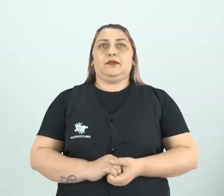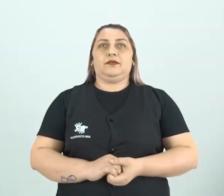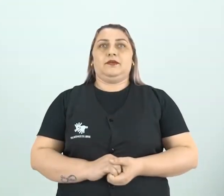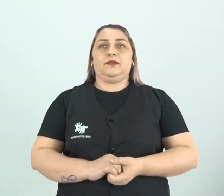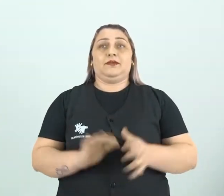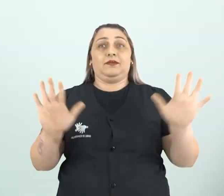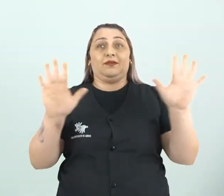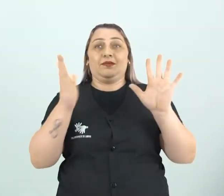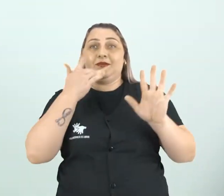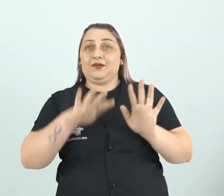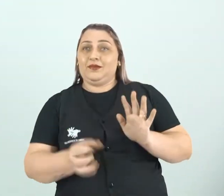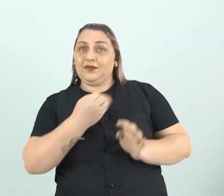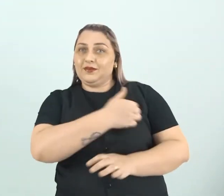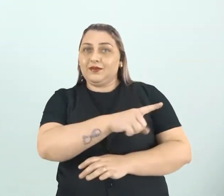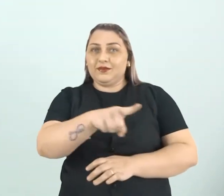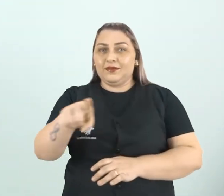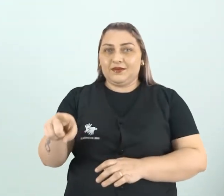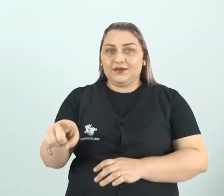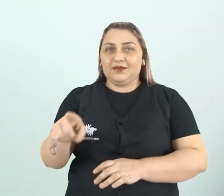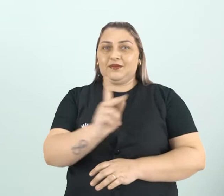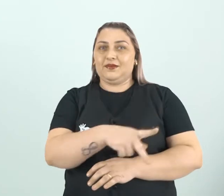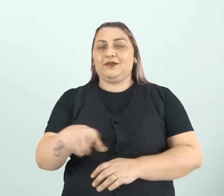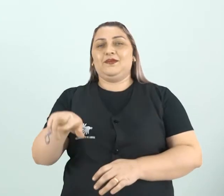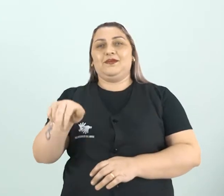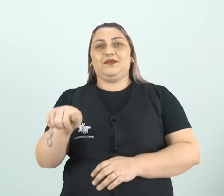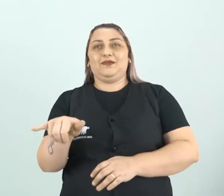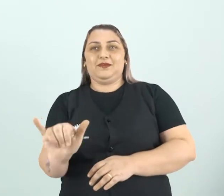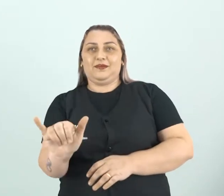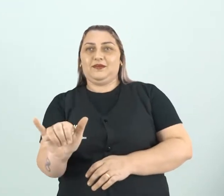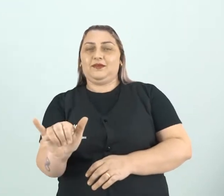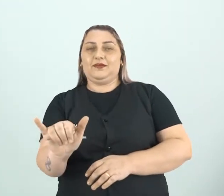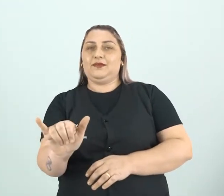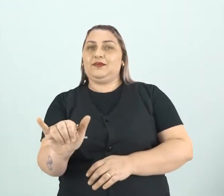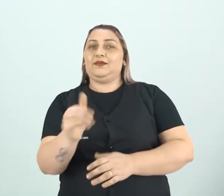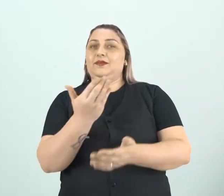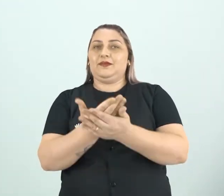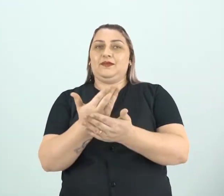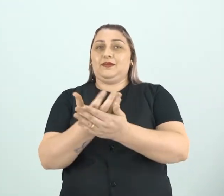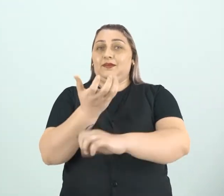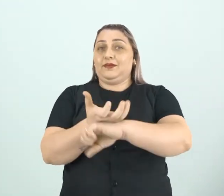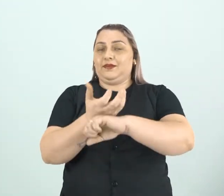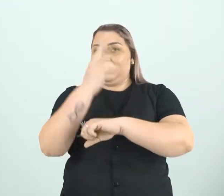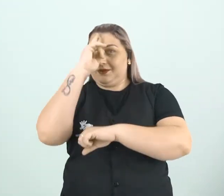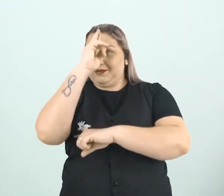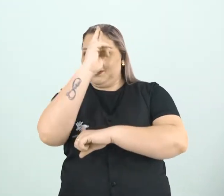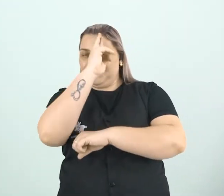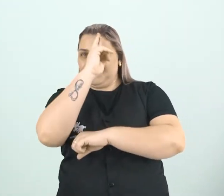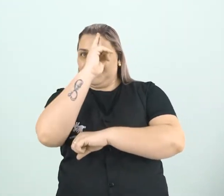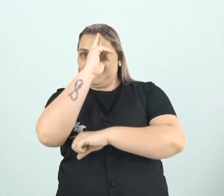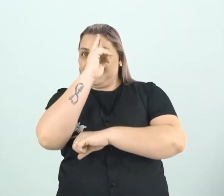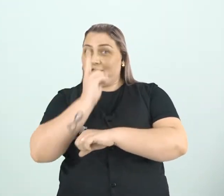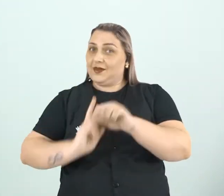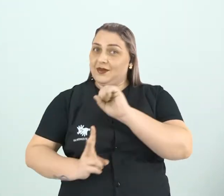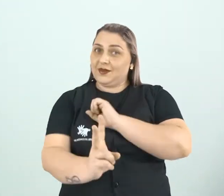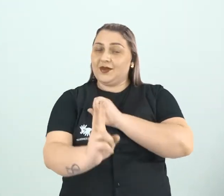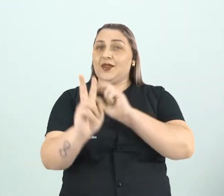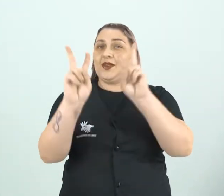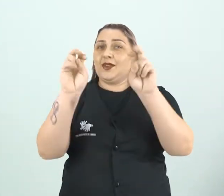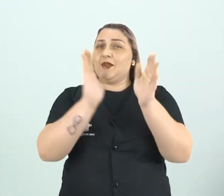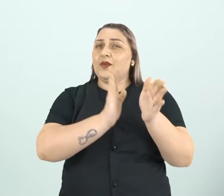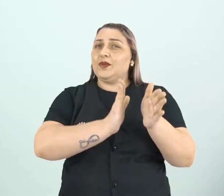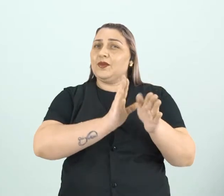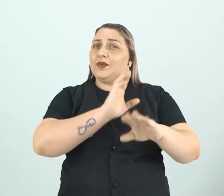Olá, crianças, tudo bem com vocês? Eu sou a professora Rai. Nós vamos estudar a disciplina História, dando continuidade ao tema